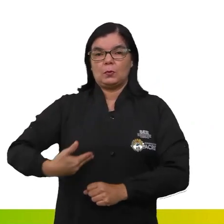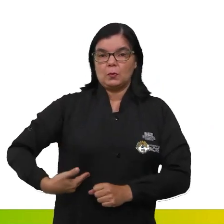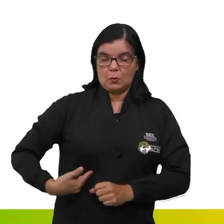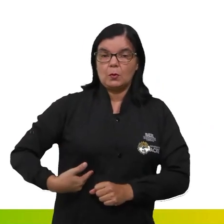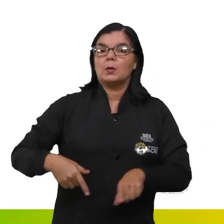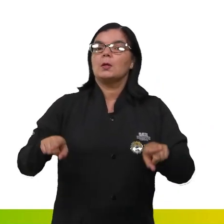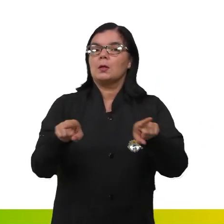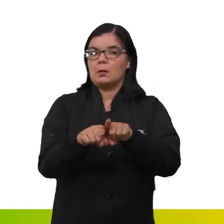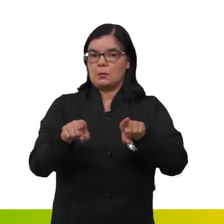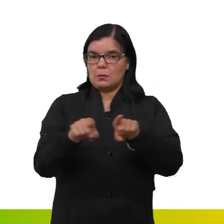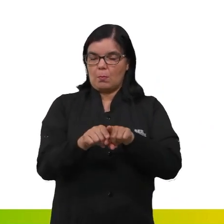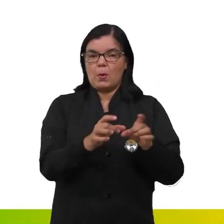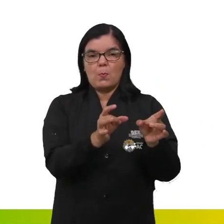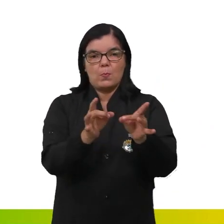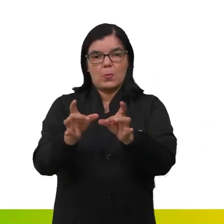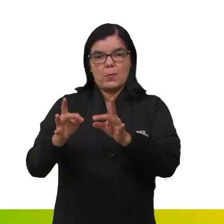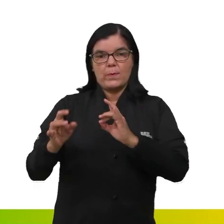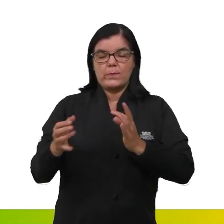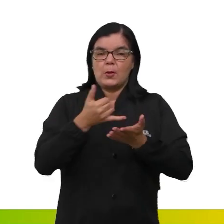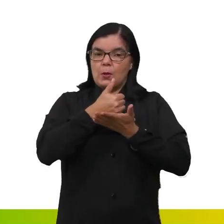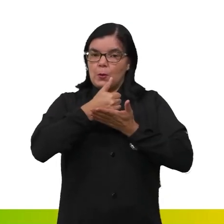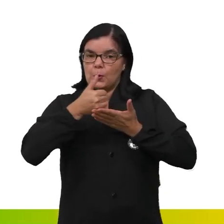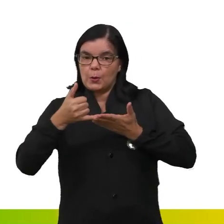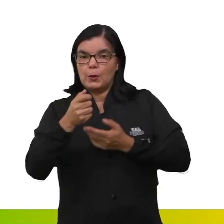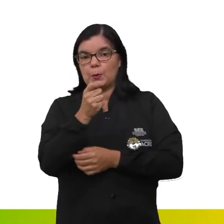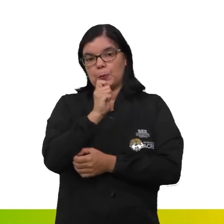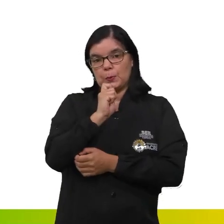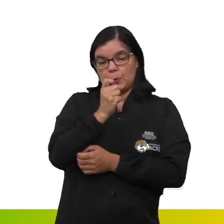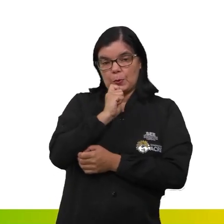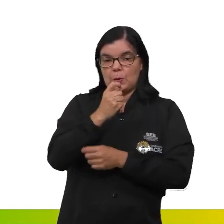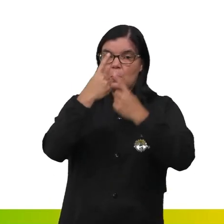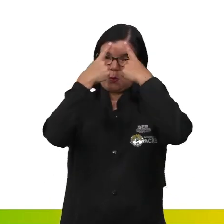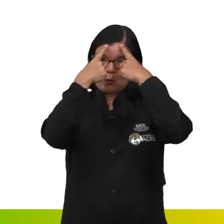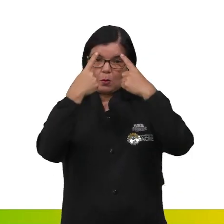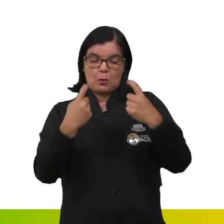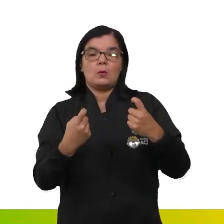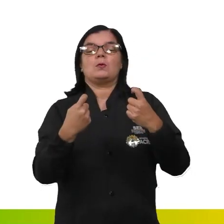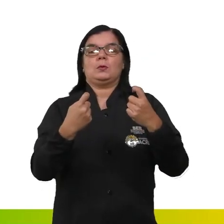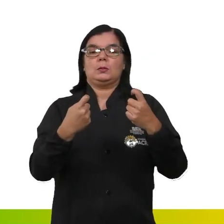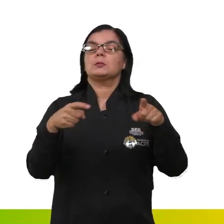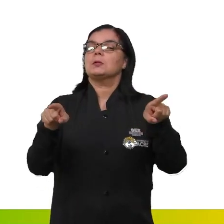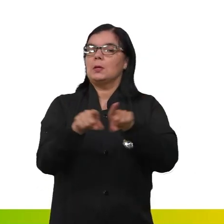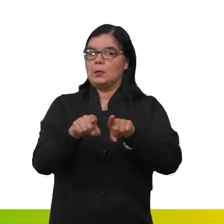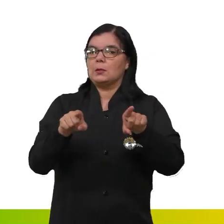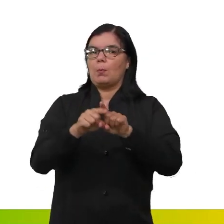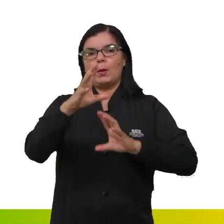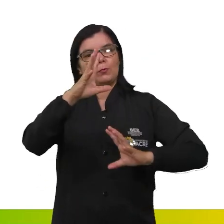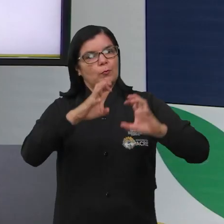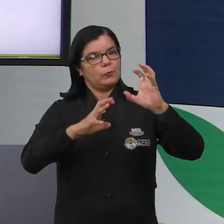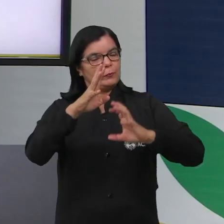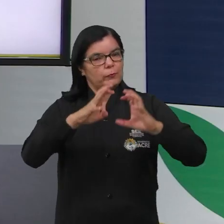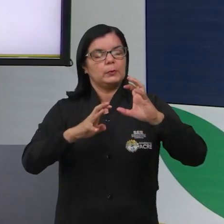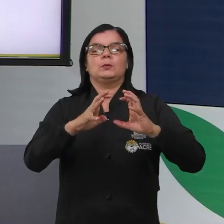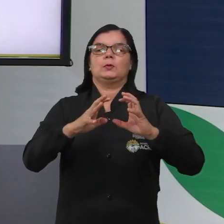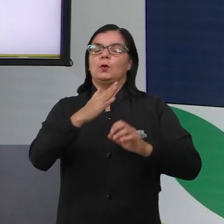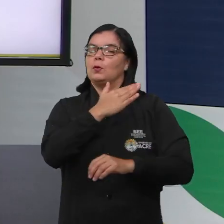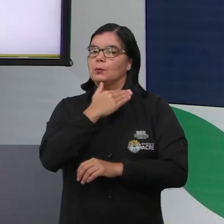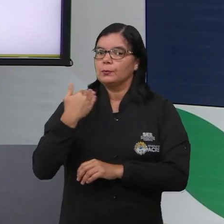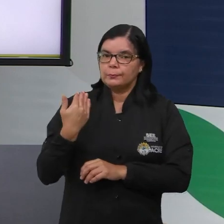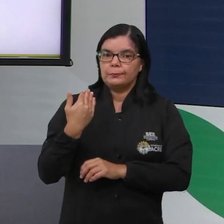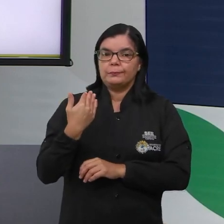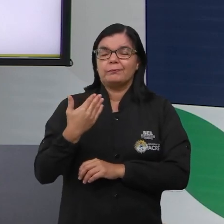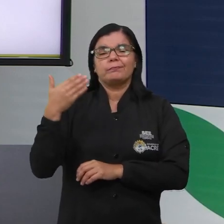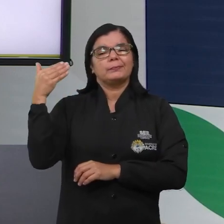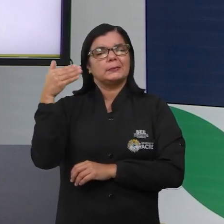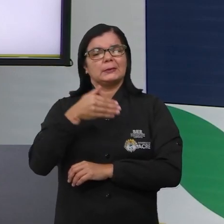de drogas, pode gerar violência e conflitos armados, com mortes. Então, isso é frequente